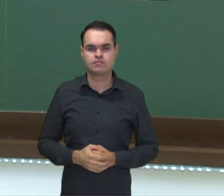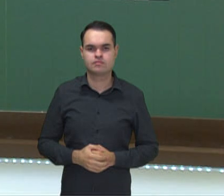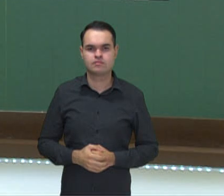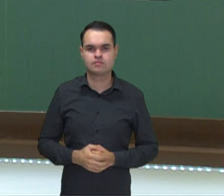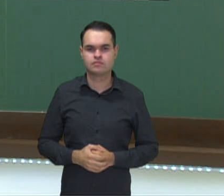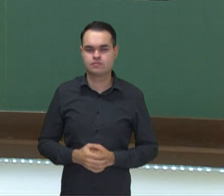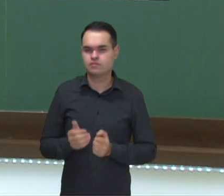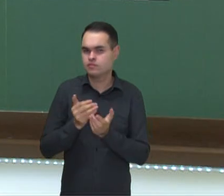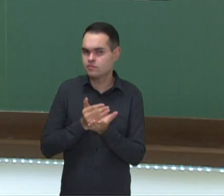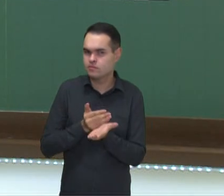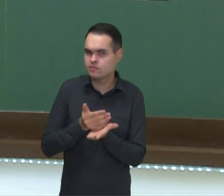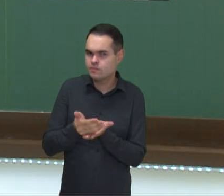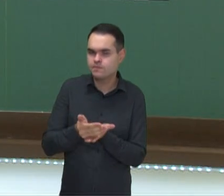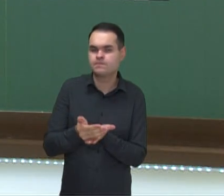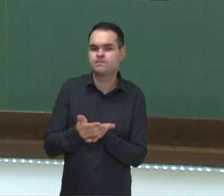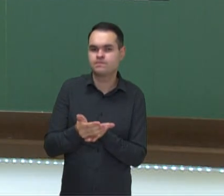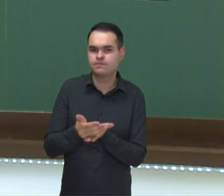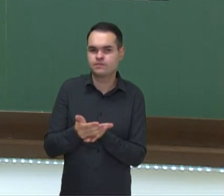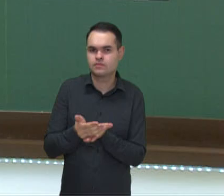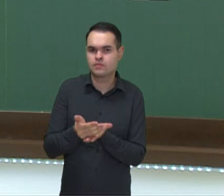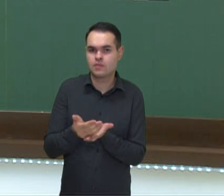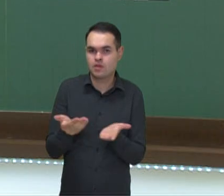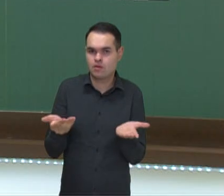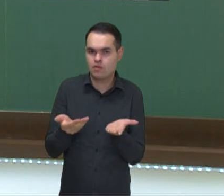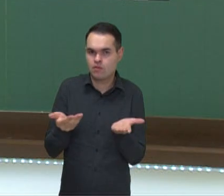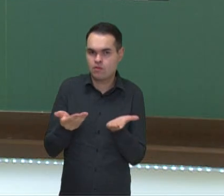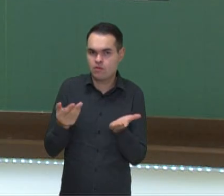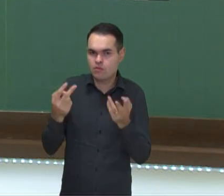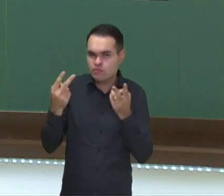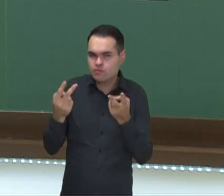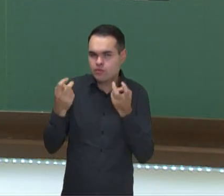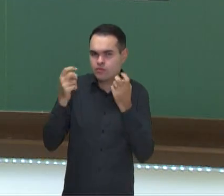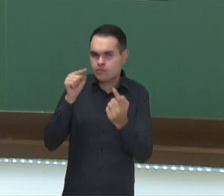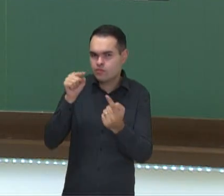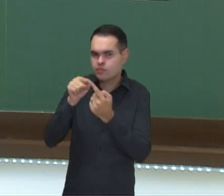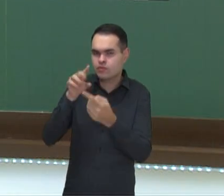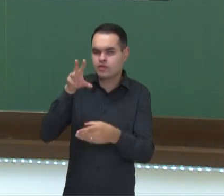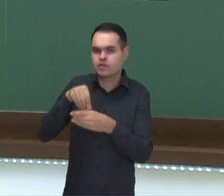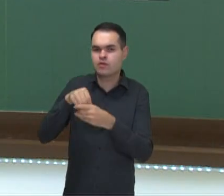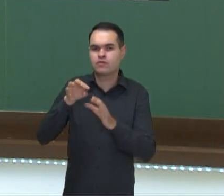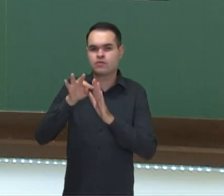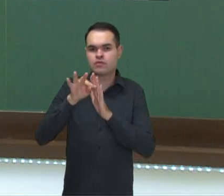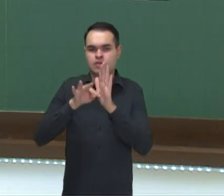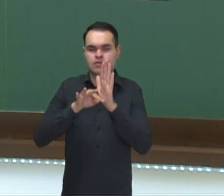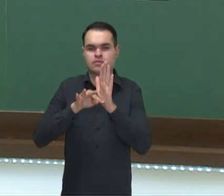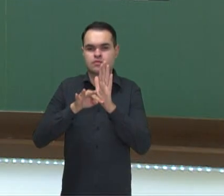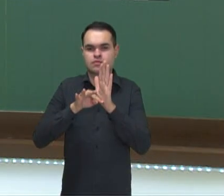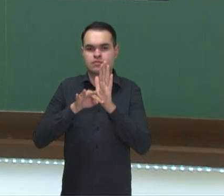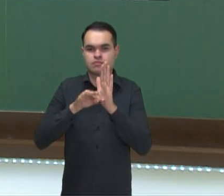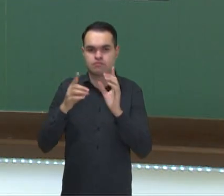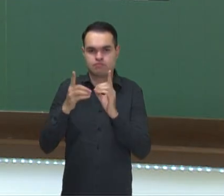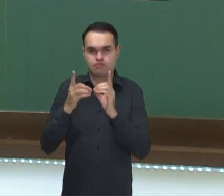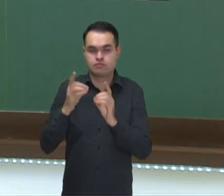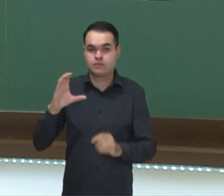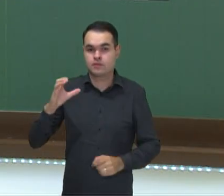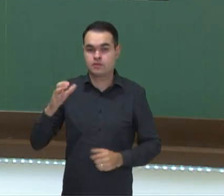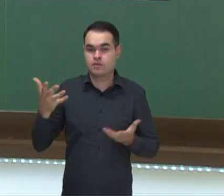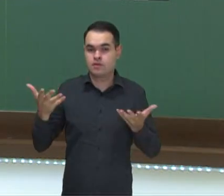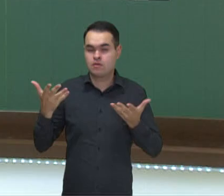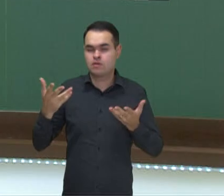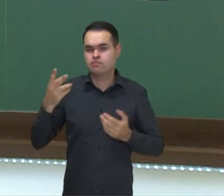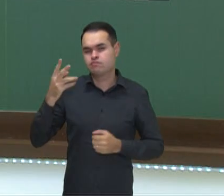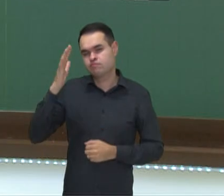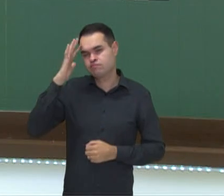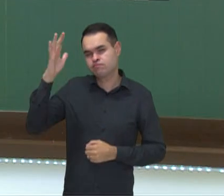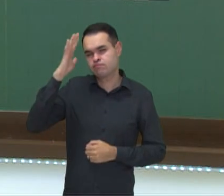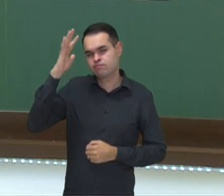E para começarmos a cumprir, a ver esses objetivos no texto, didático-científico, vamos refletir sobre a